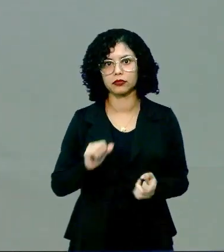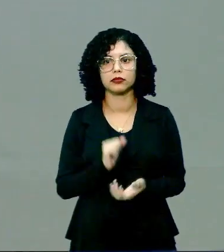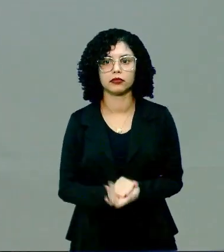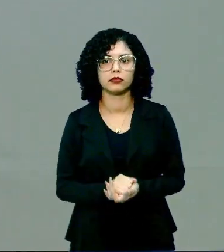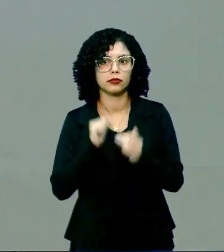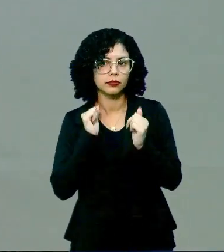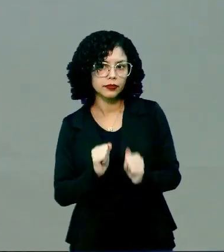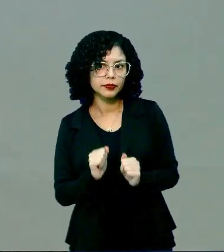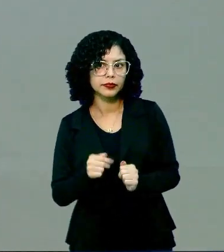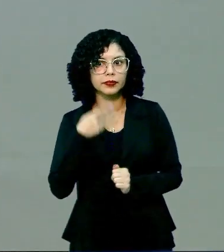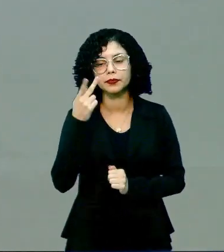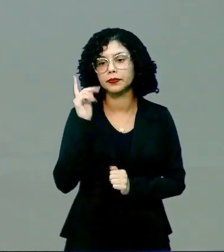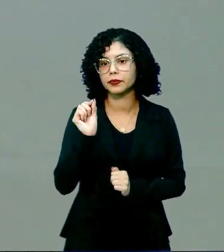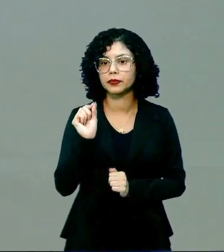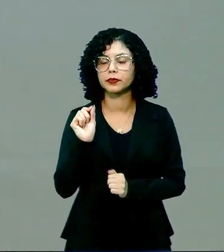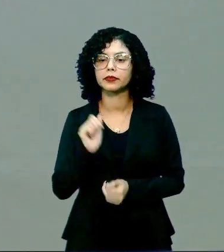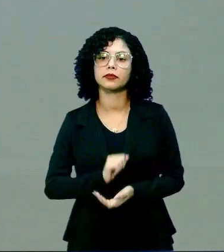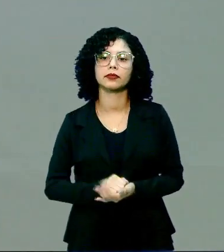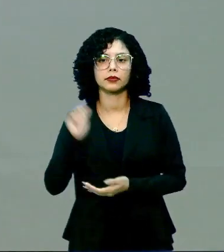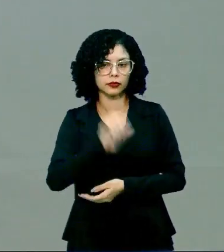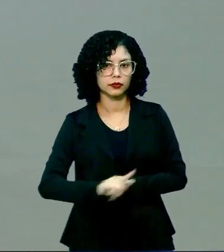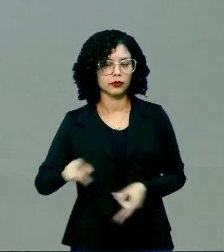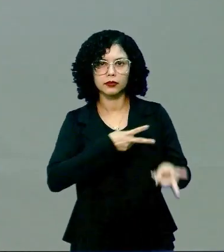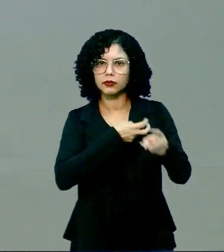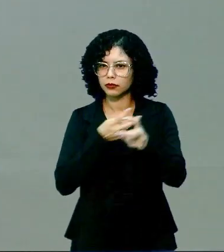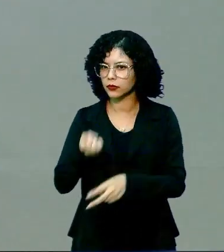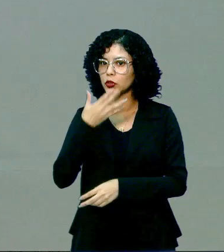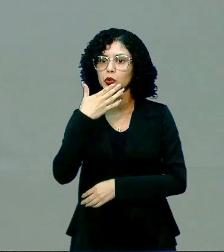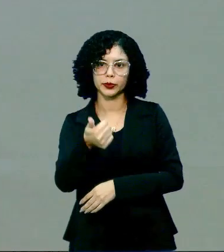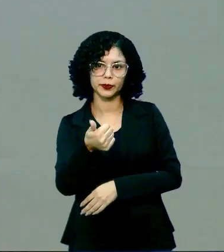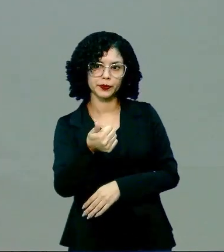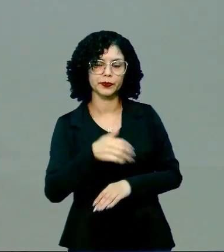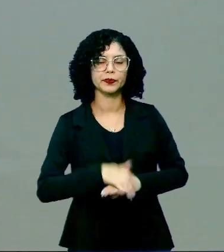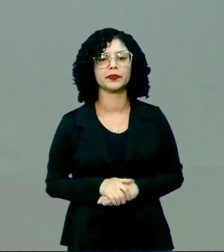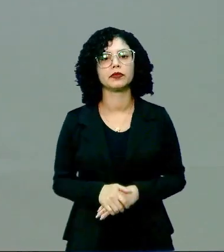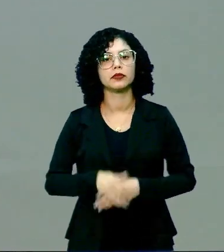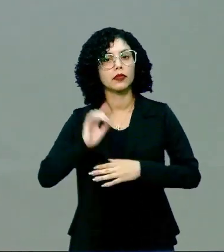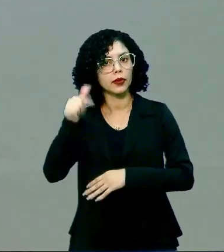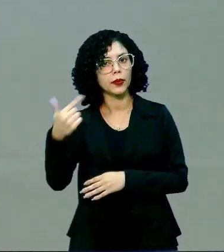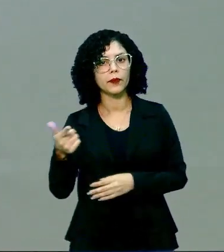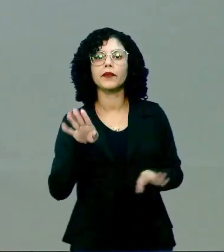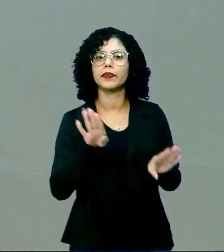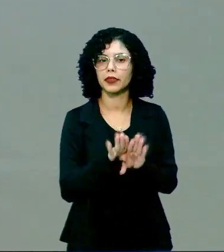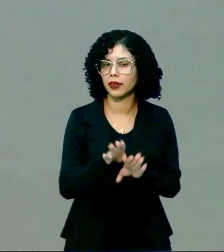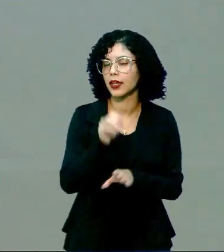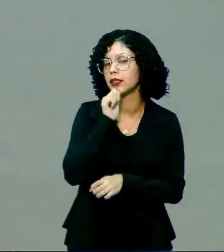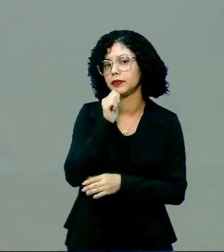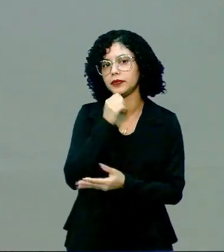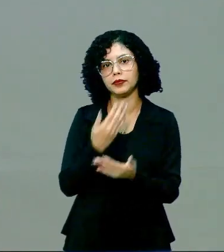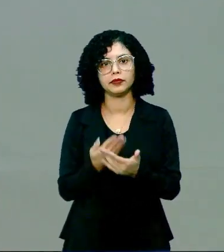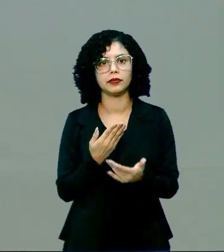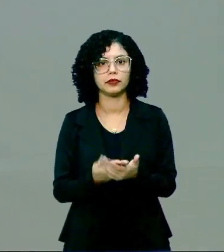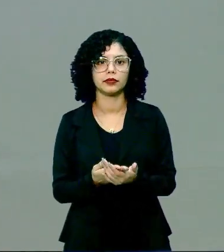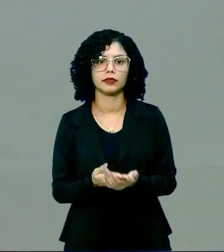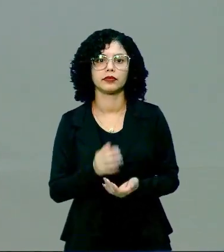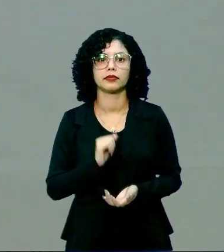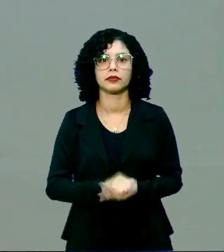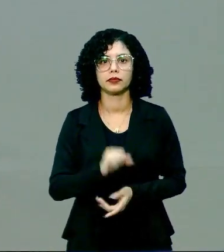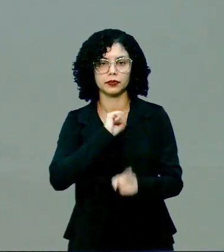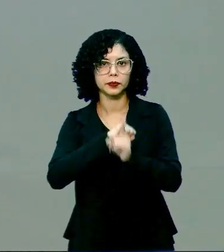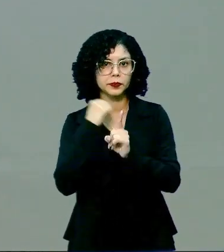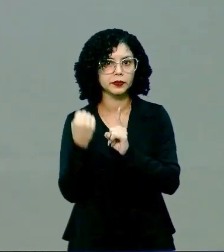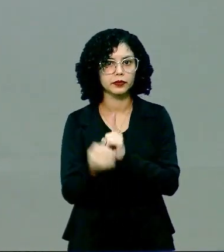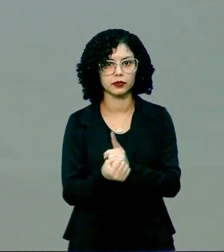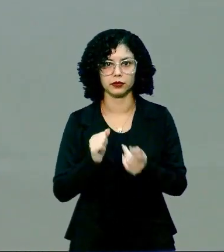Então, a gente pode falar aí da literatura nessa perspectiva, tá bom? E aí, depois a gente vai ter uma aula acerca de denúncia